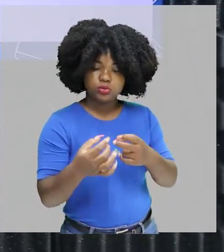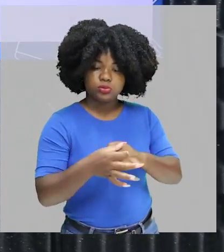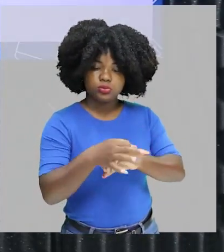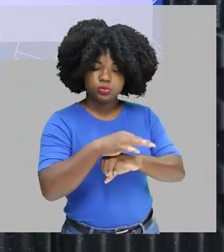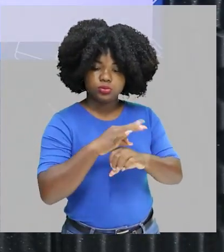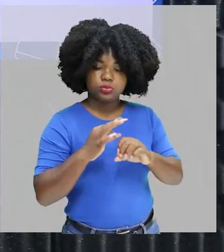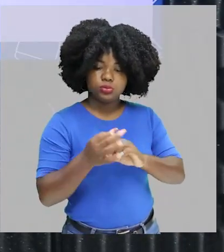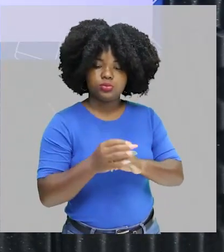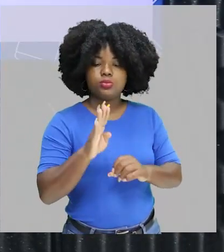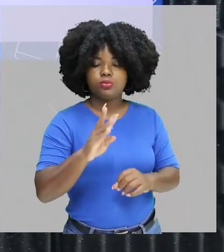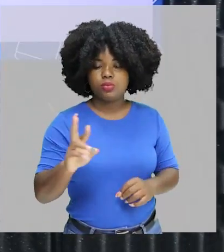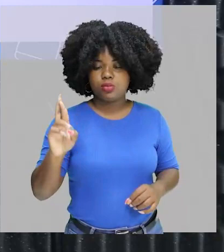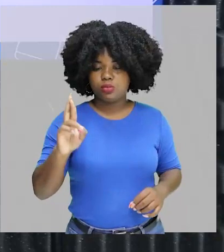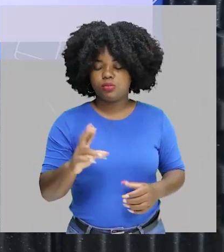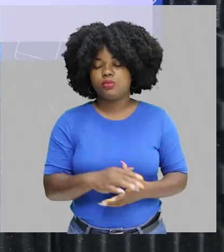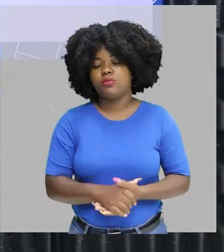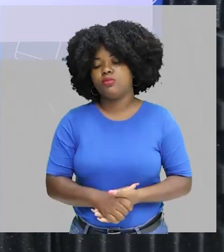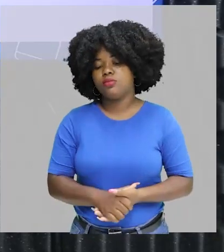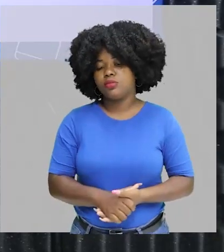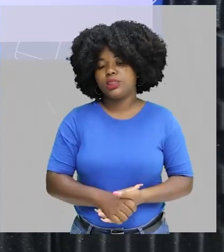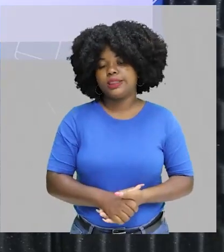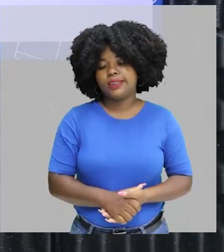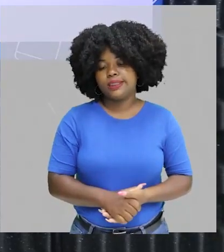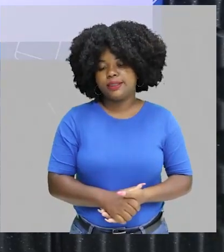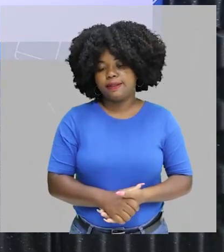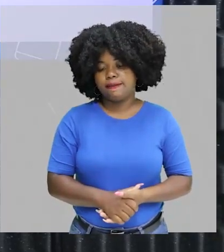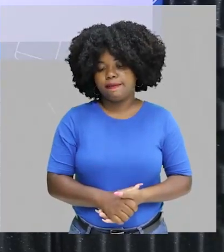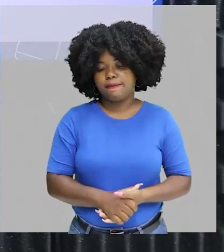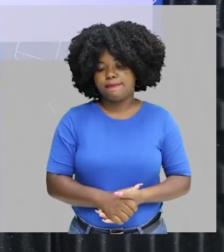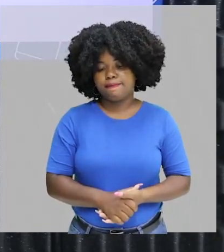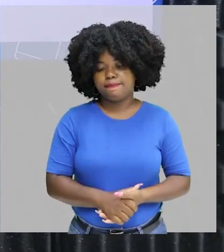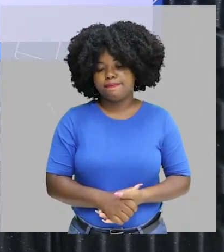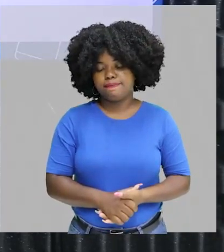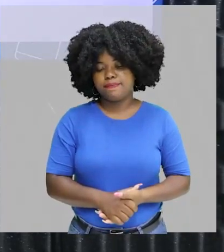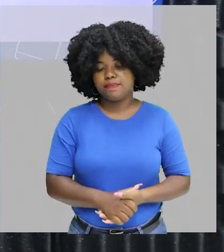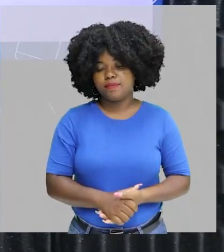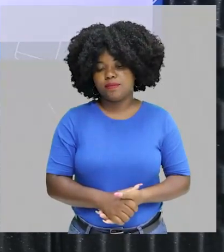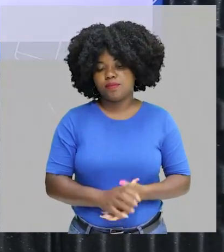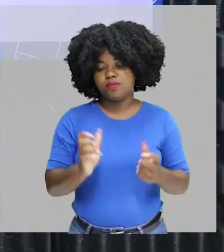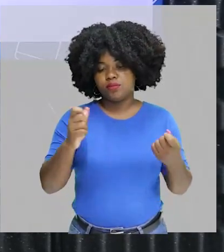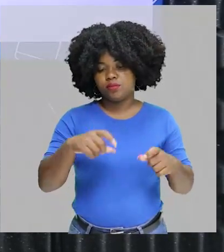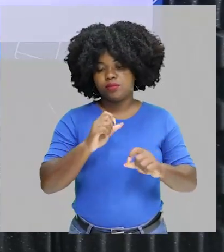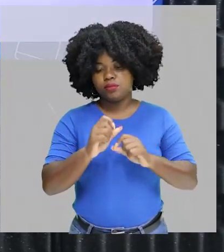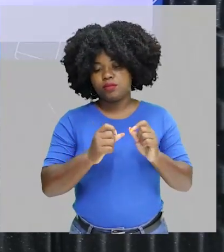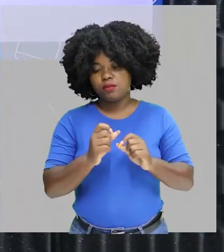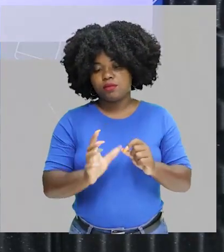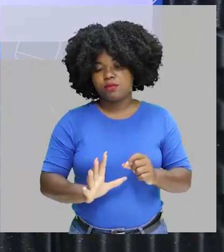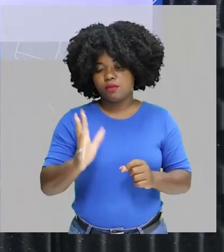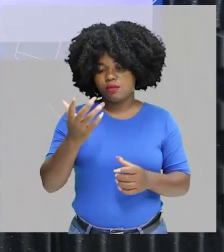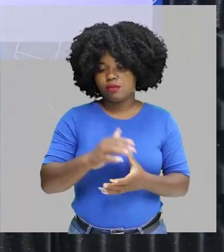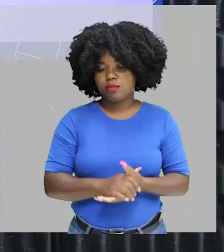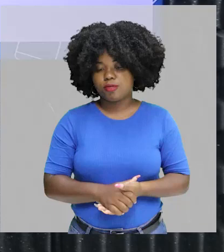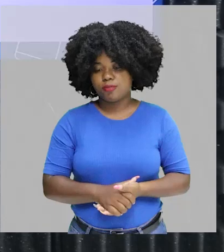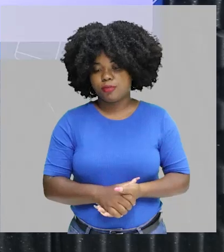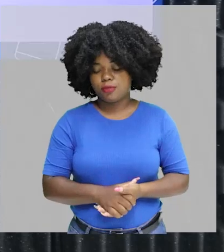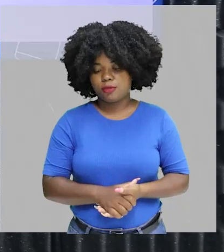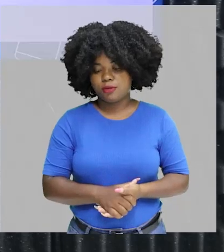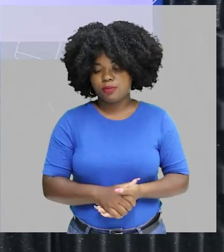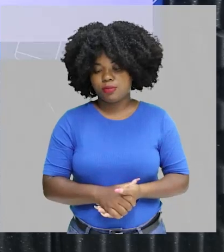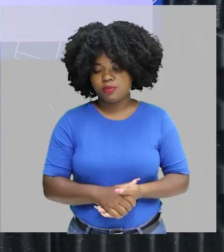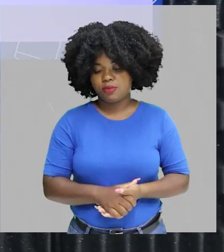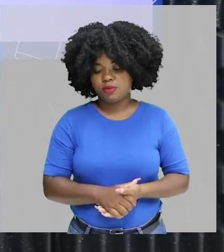átomos de bromo, beleza? Os dois átomos de bromo. Então, eu vou ter a formação, ok? Vou ter